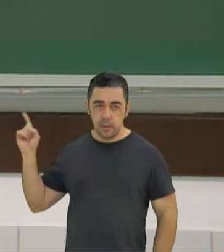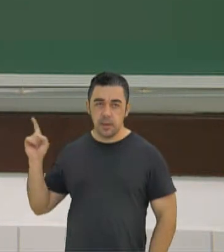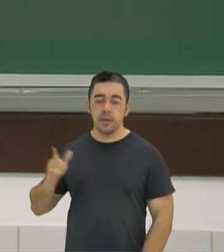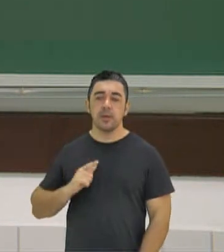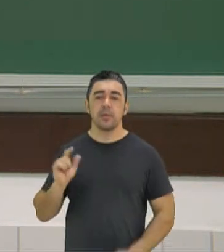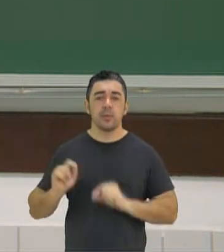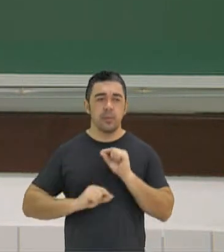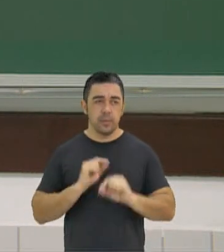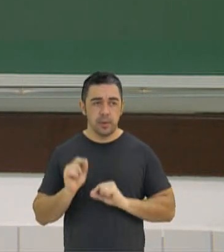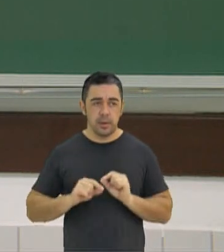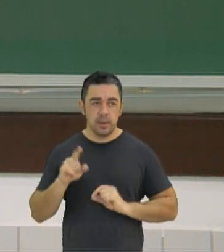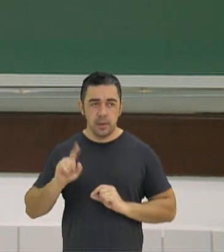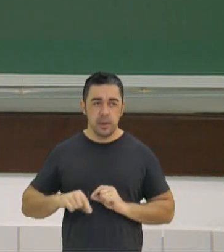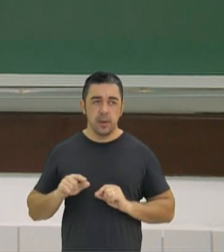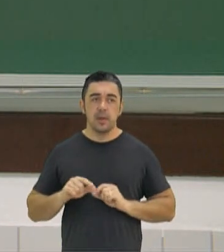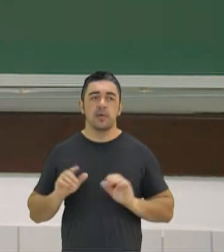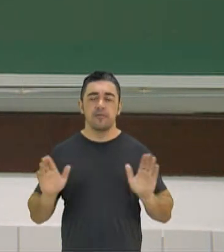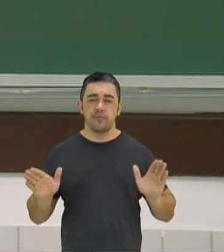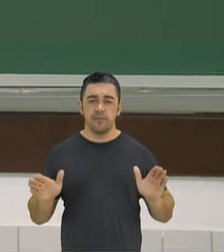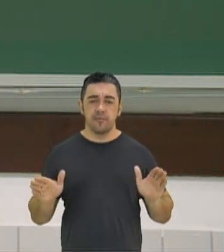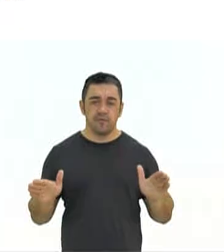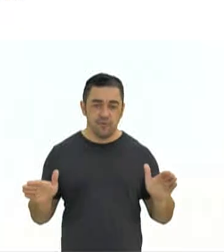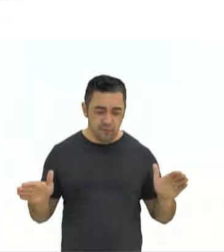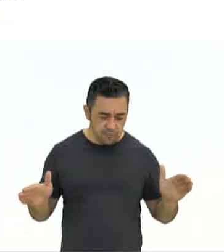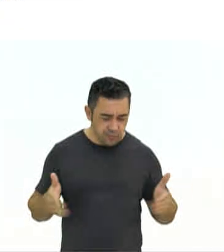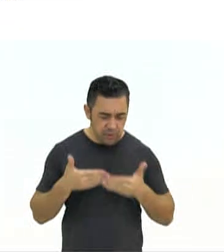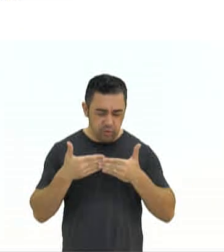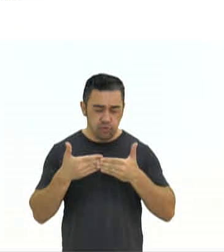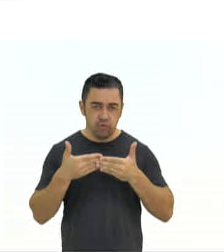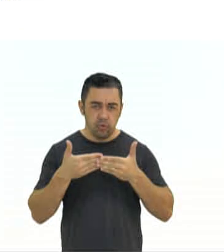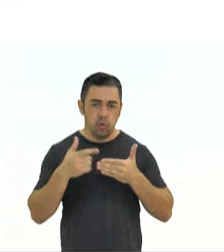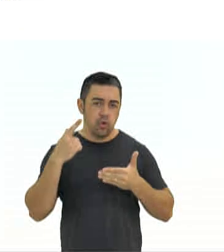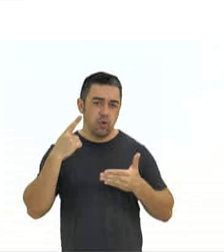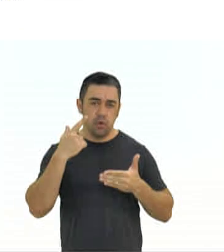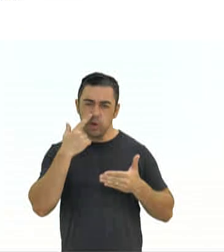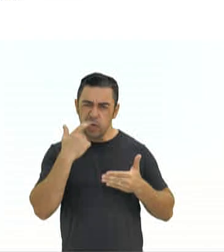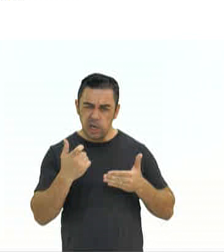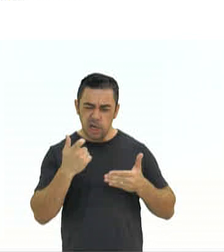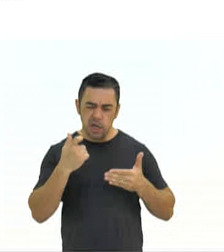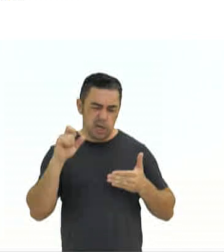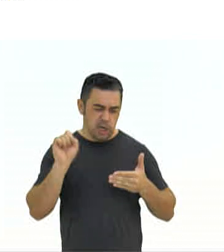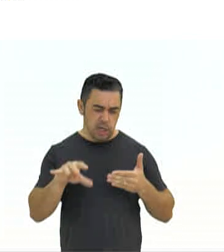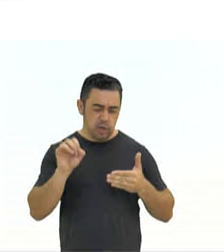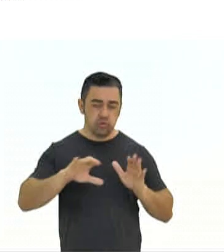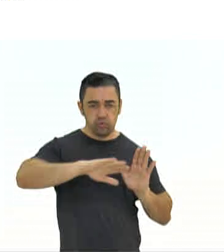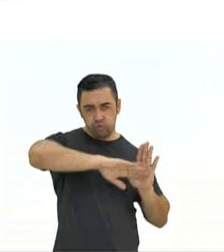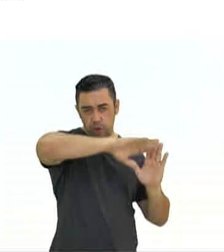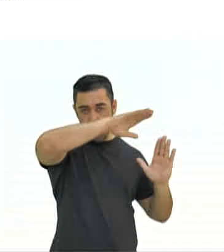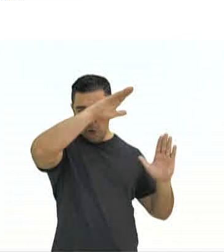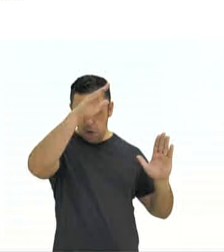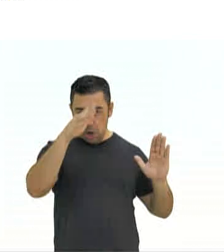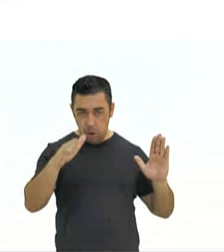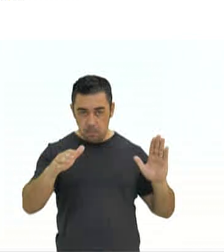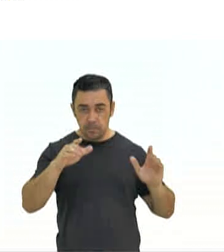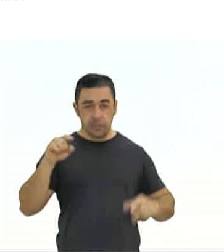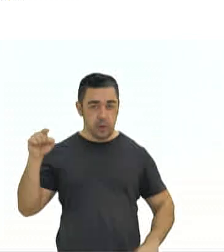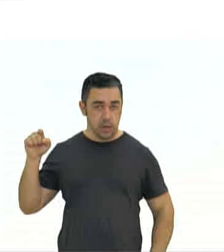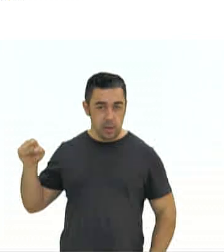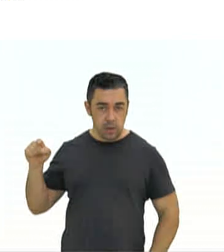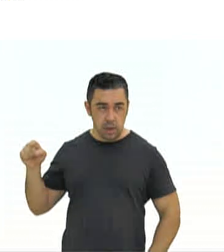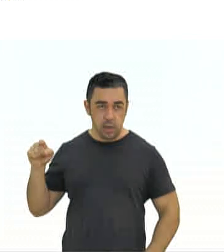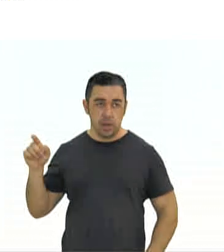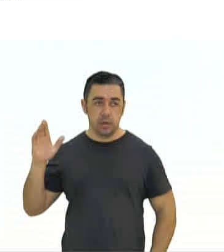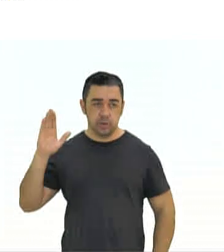citação aqui de um fechamento de um lixão em Gramacho, que gerou muita polêmica. Ele, principalmente nos